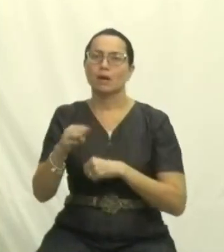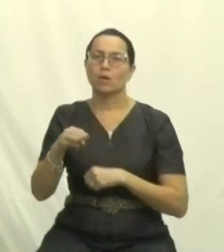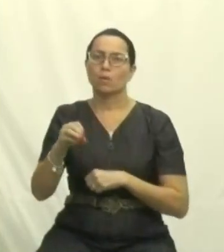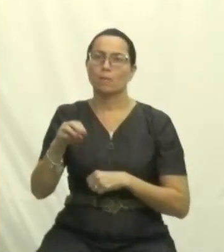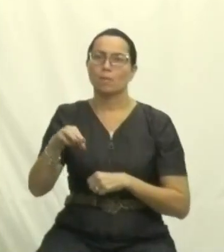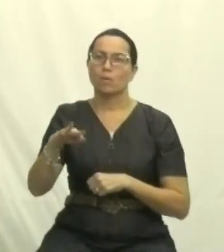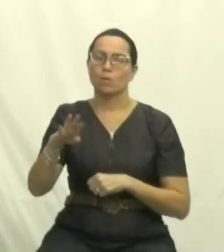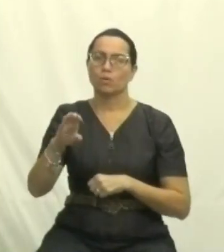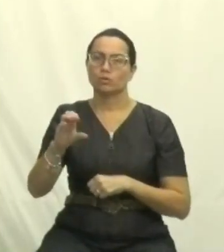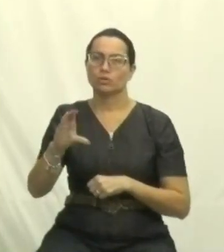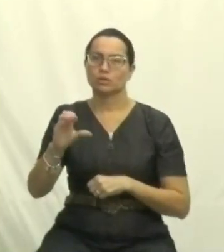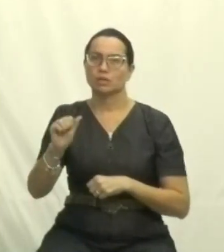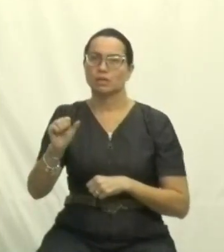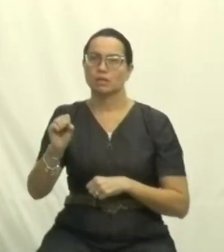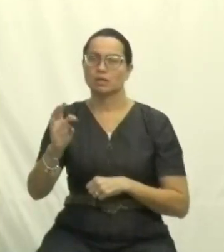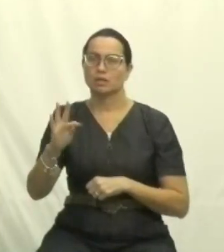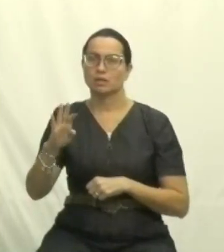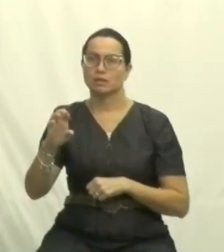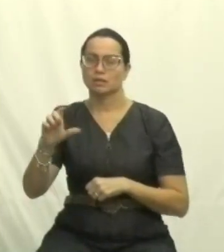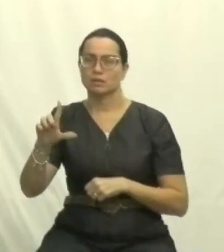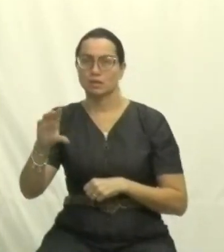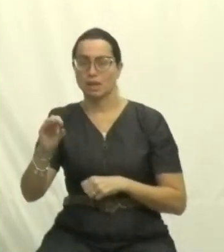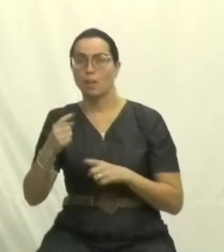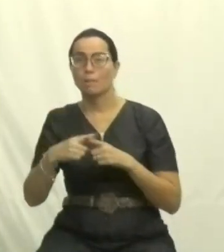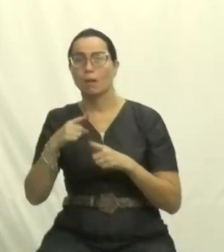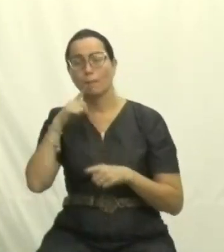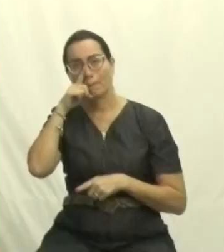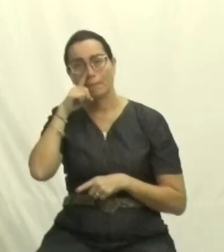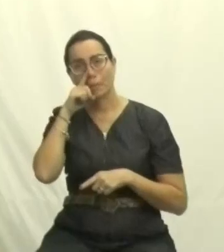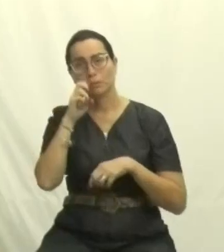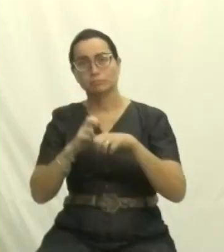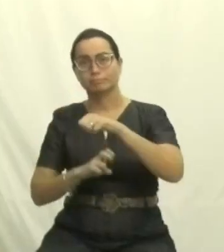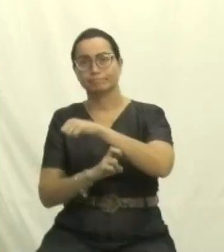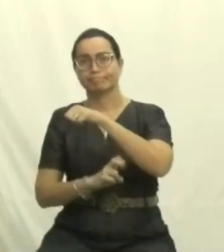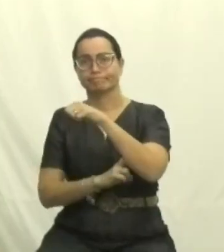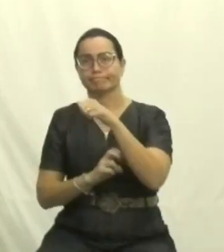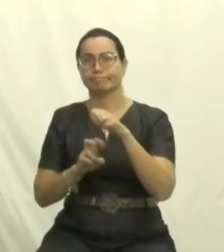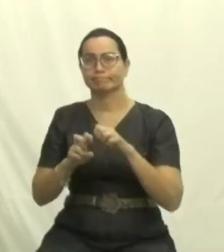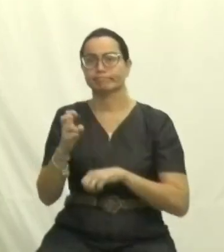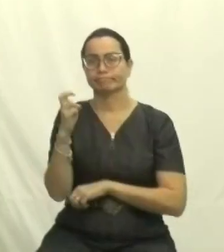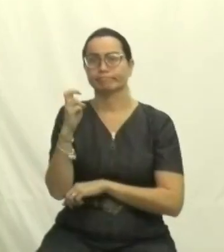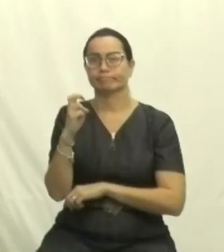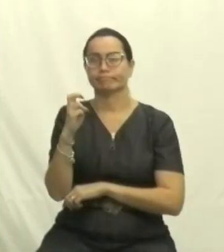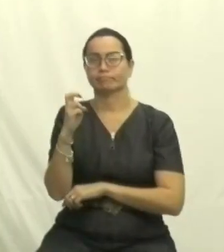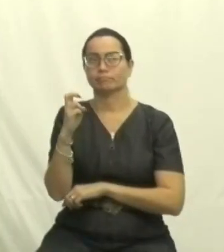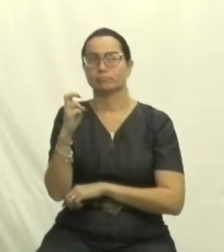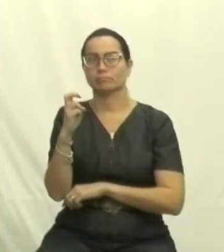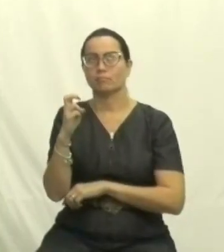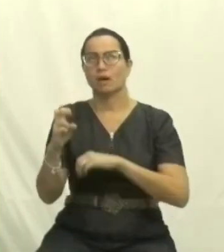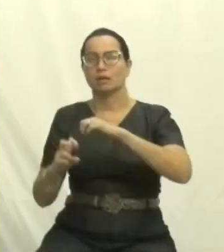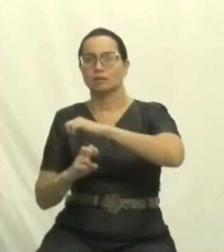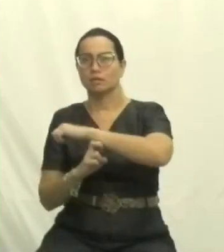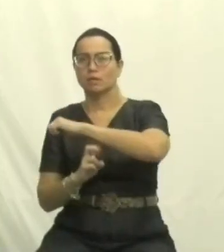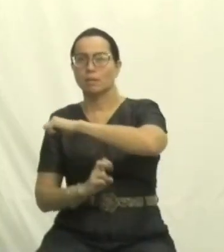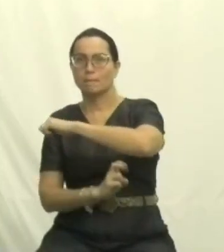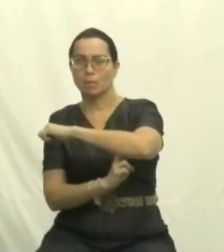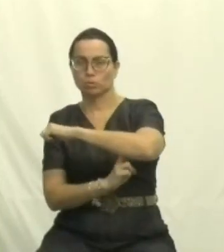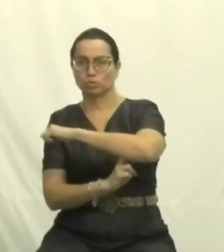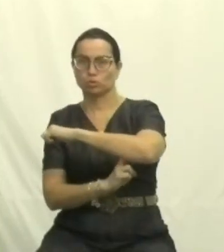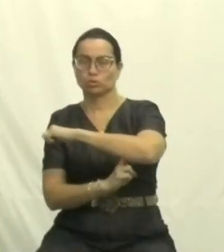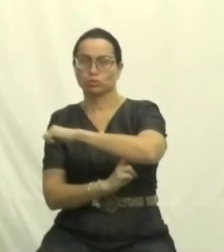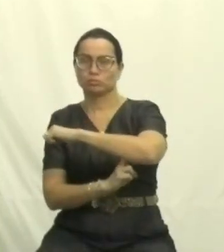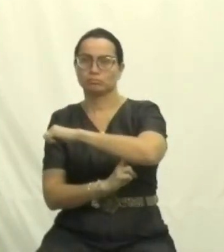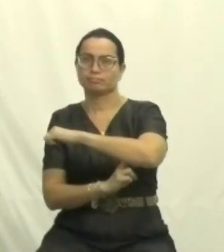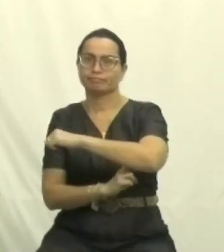por concreto, pois a mesma oferece risco de acidentes devido à frágil estrutura para suportar o peso